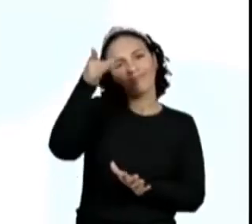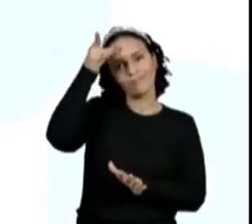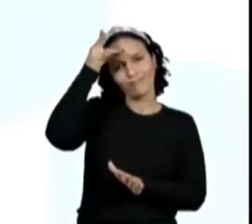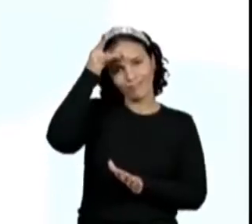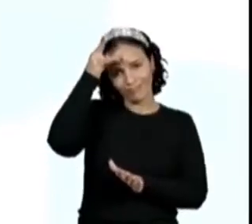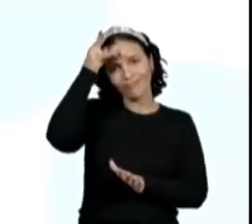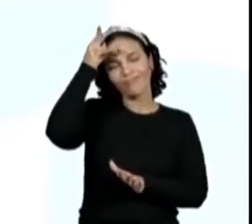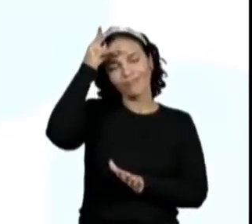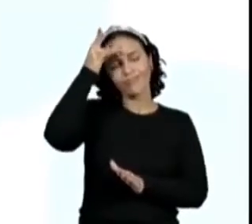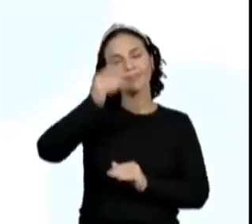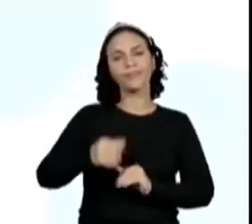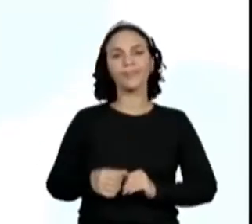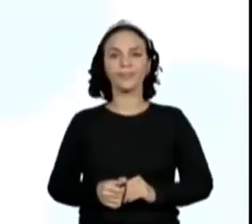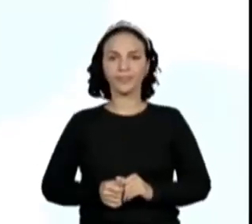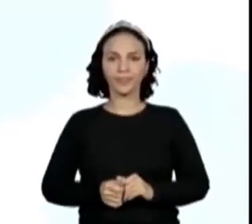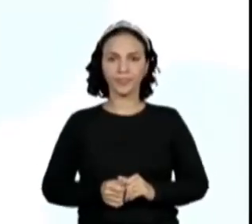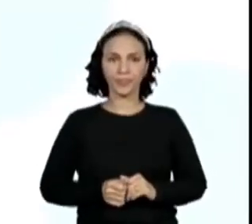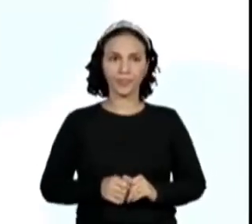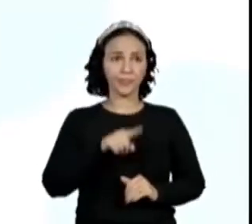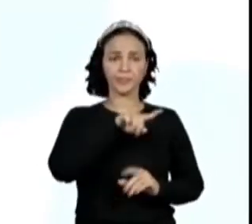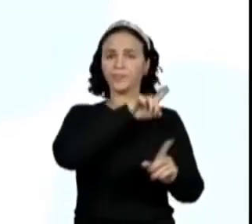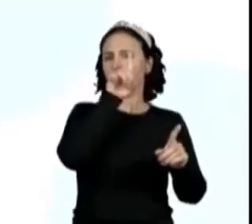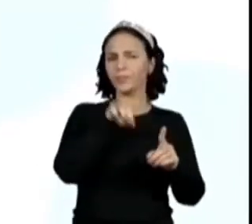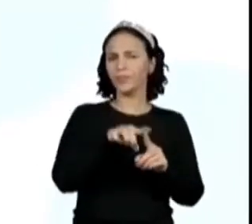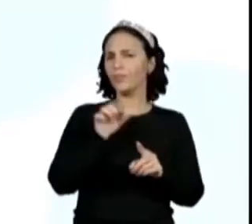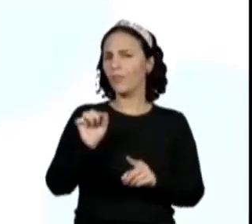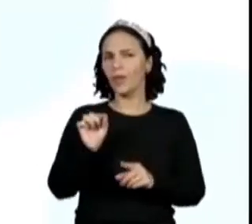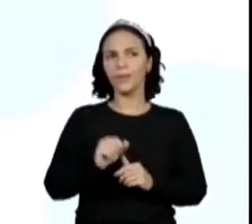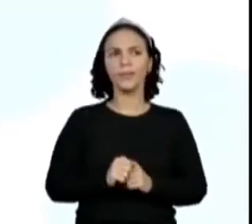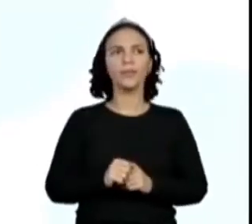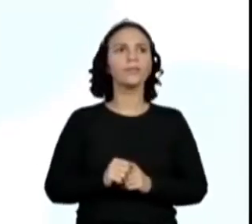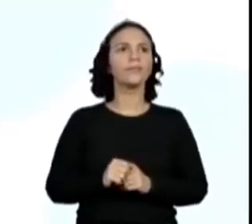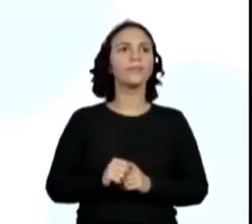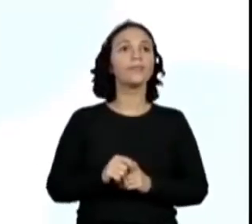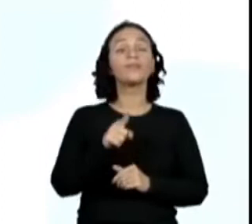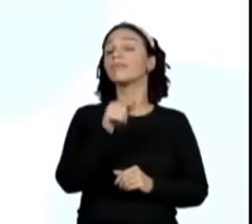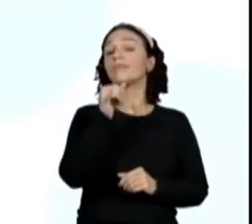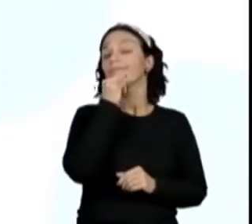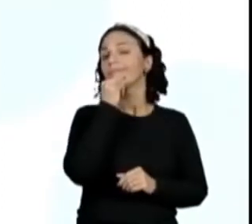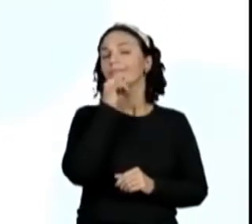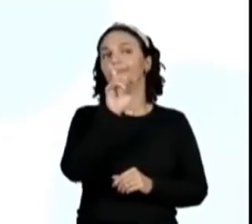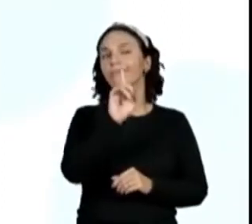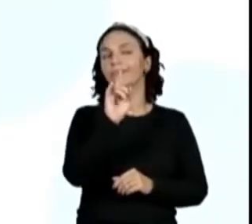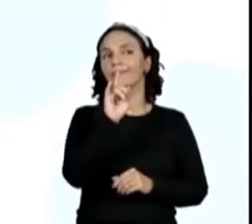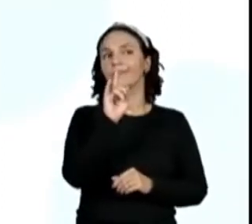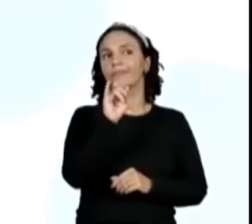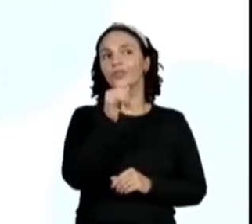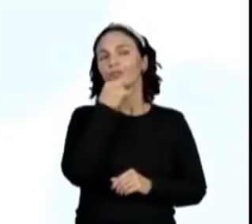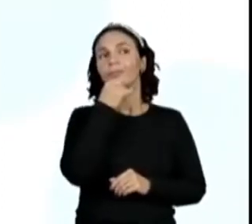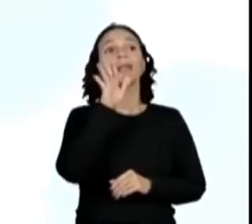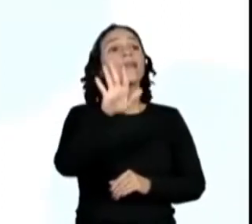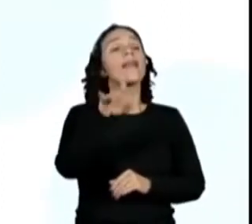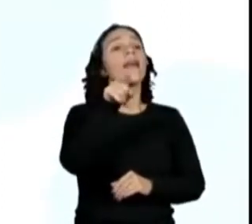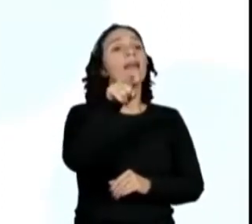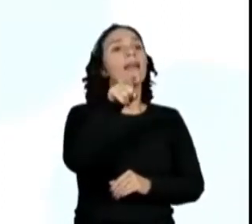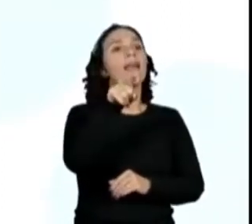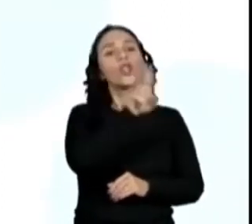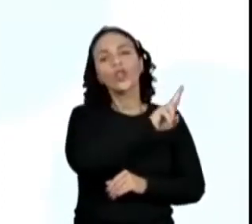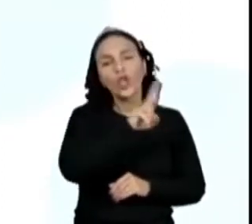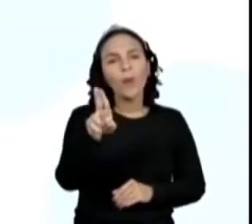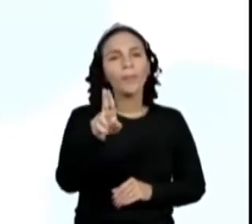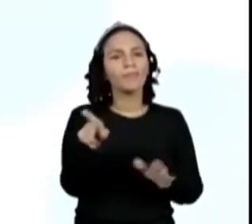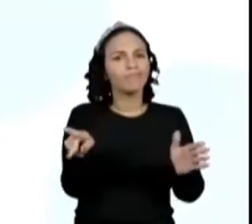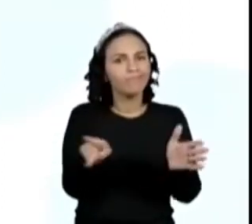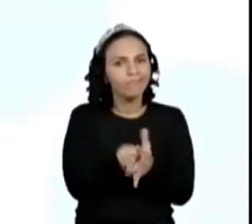memorizadas, estáveis. Com o propósito, com o próprio nome, o nome do colega. É aquela